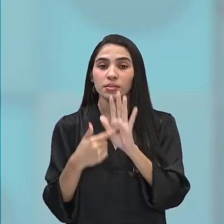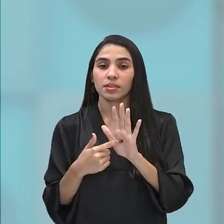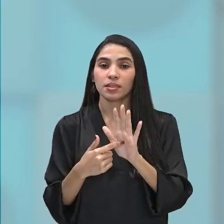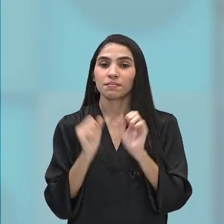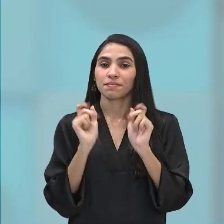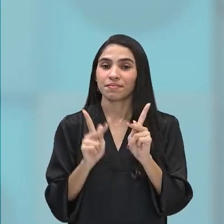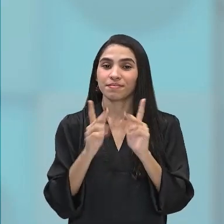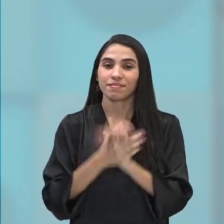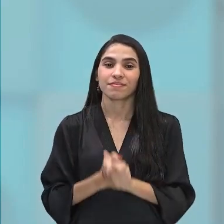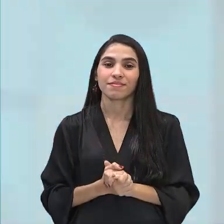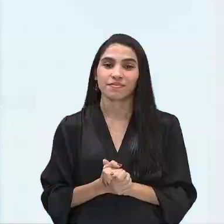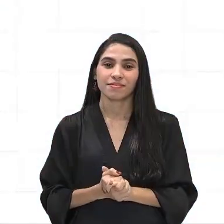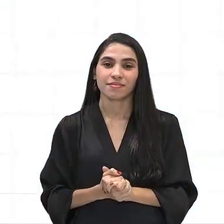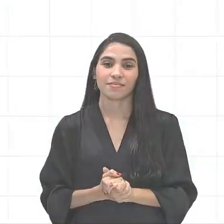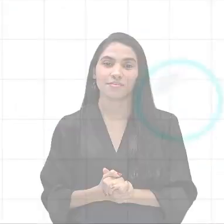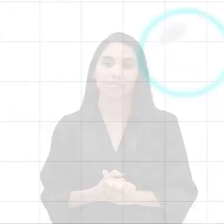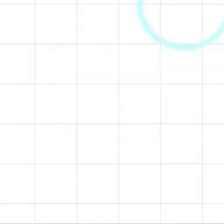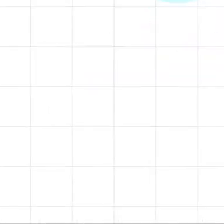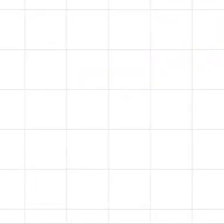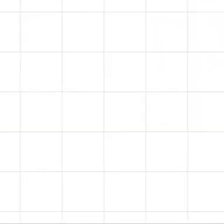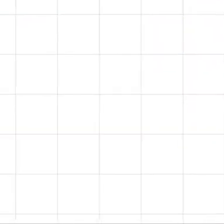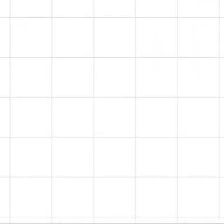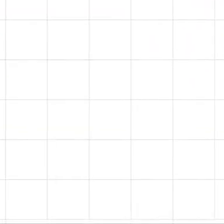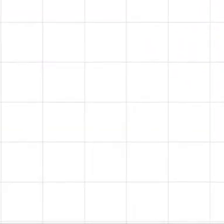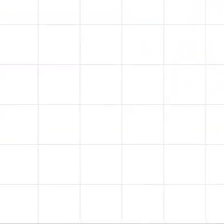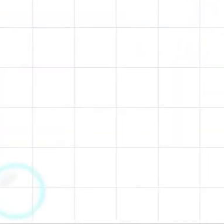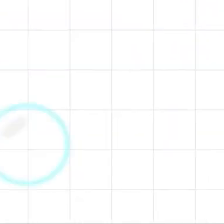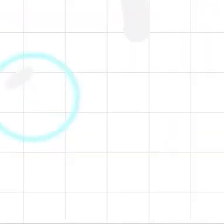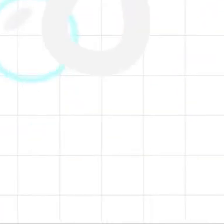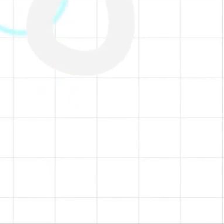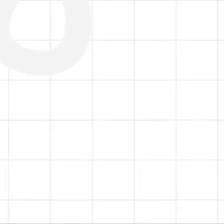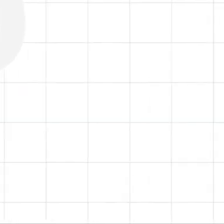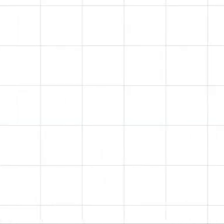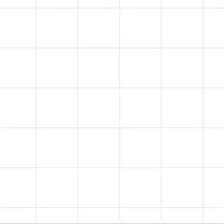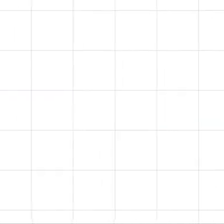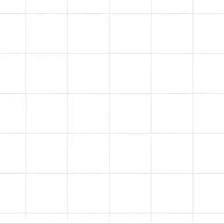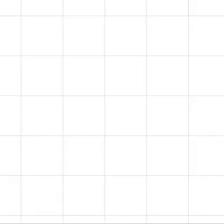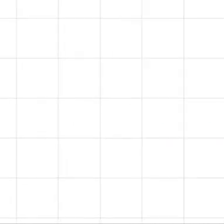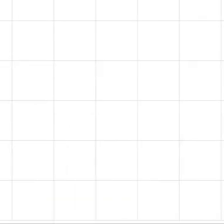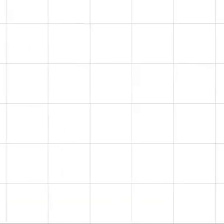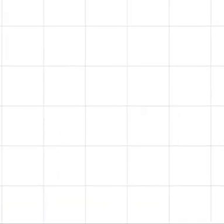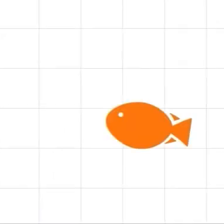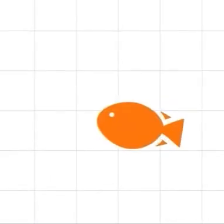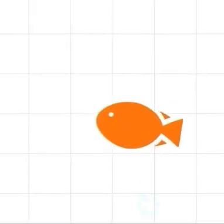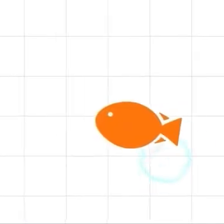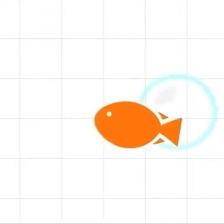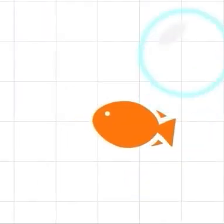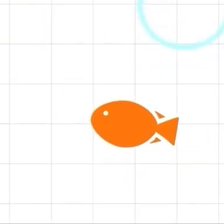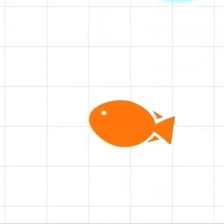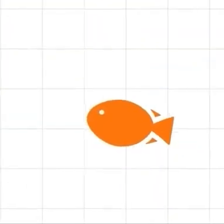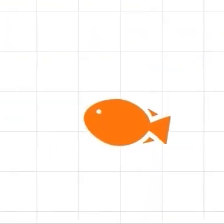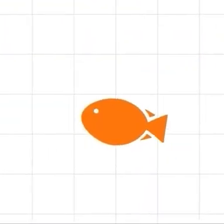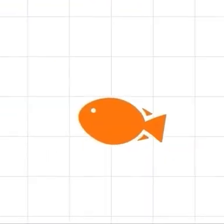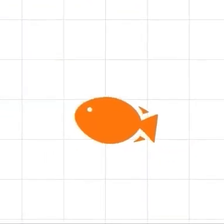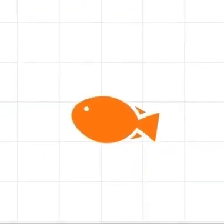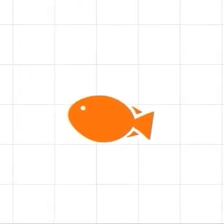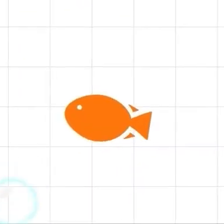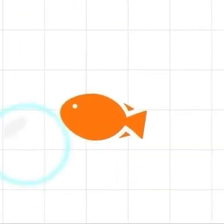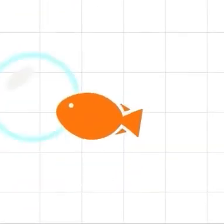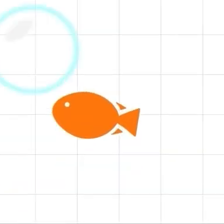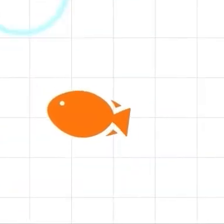assim, reduzidos, poucos espaços acontecendo ali, a alimentação. Então nota que de fato é um texto que é mais enxuto, que